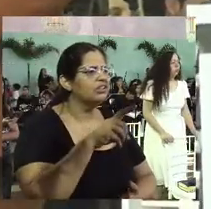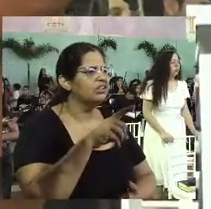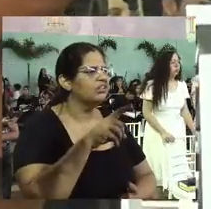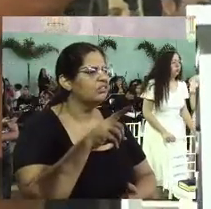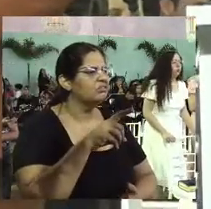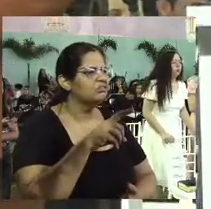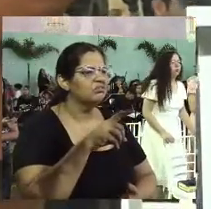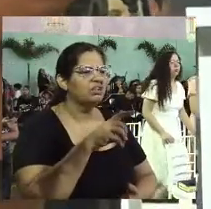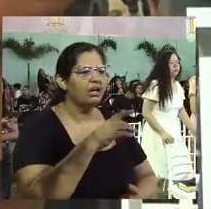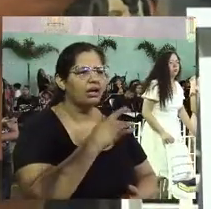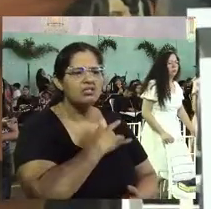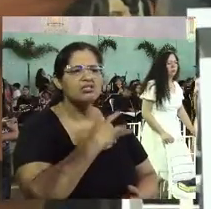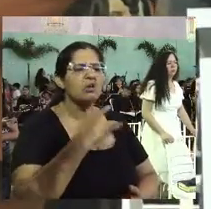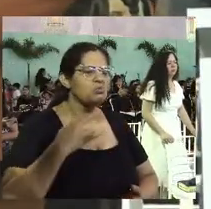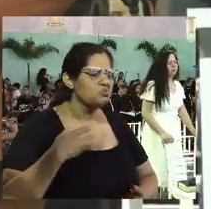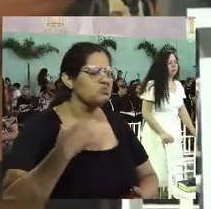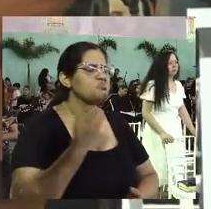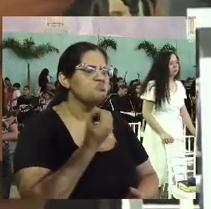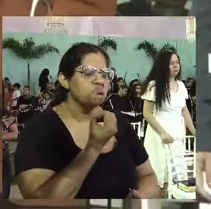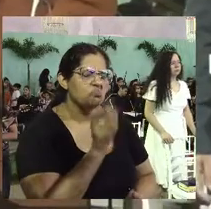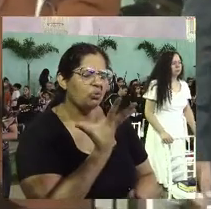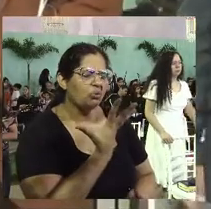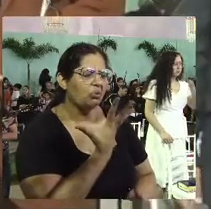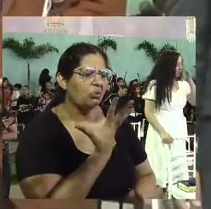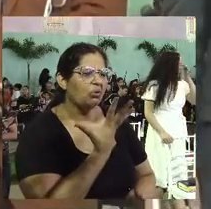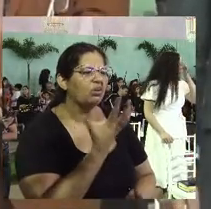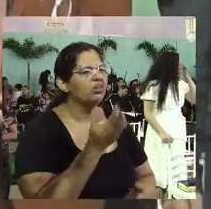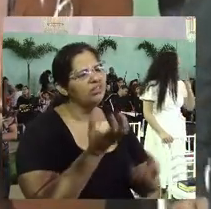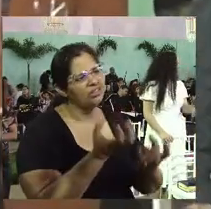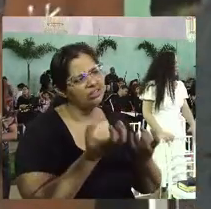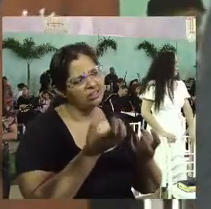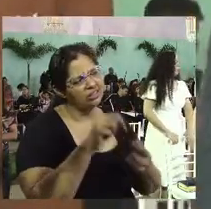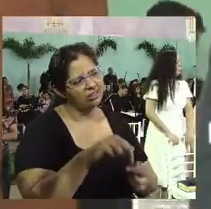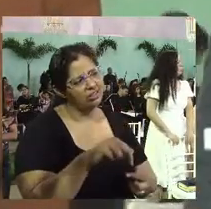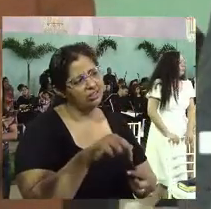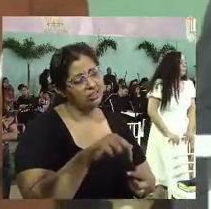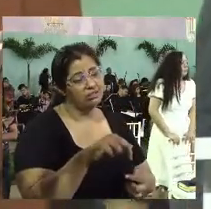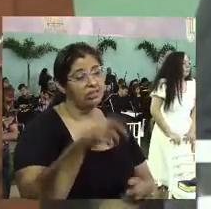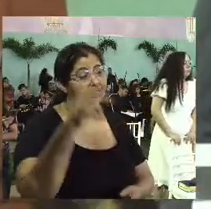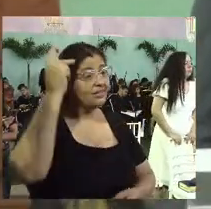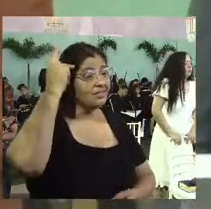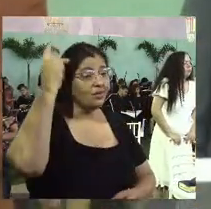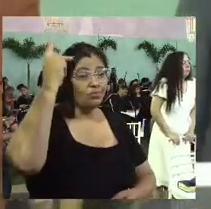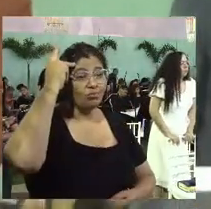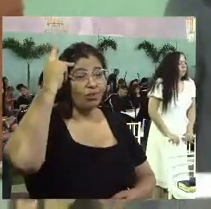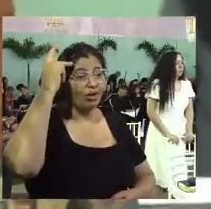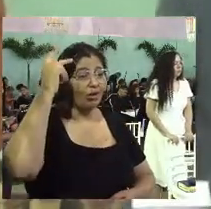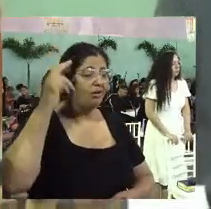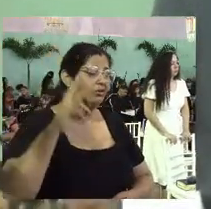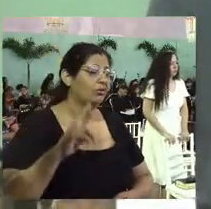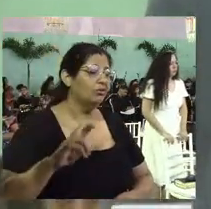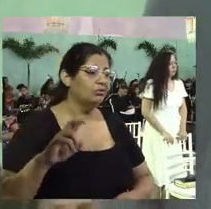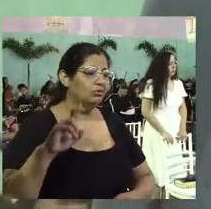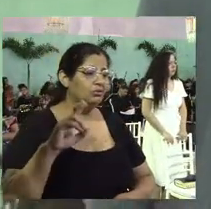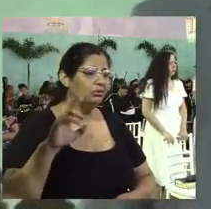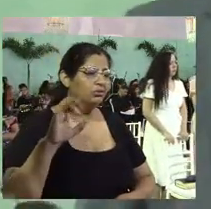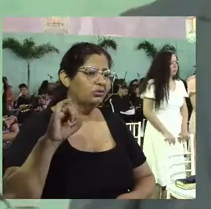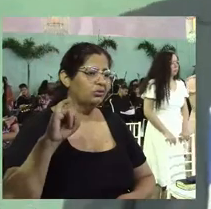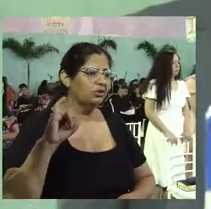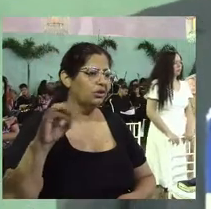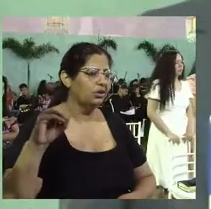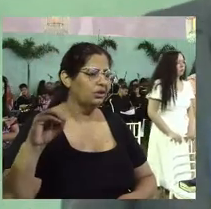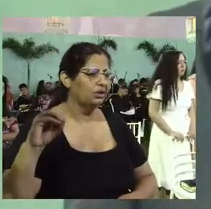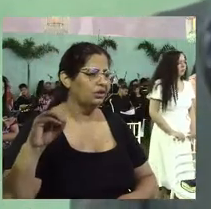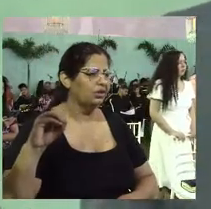saudável você que está aqui nós viveremos estar na sua cidade em São Paulo no Rio tá em outras ações outros